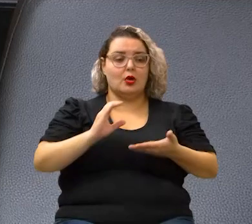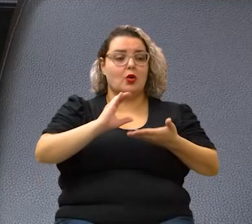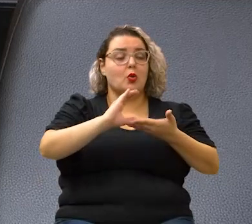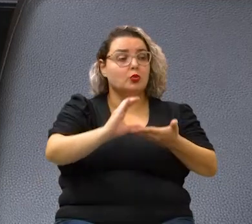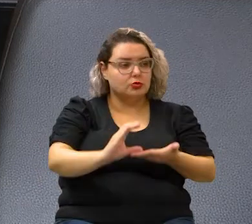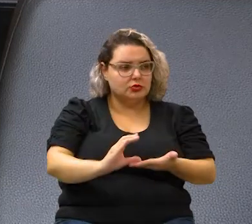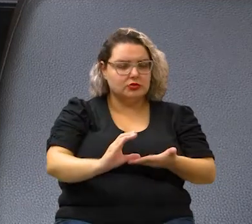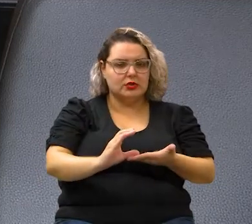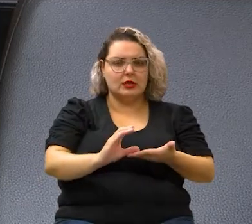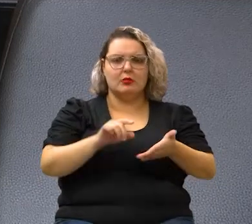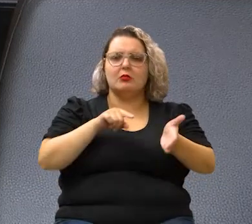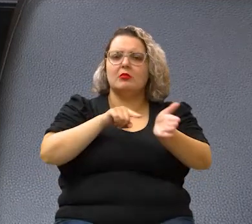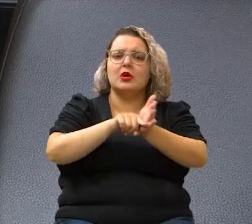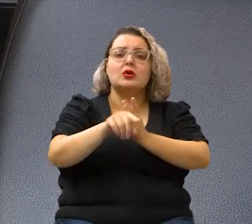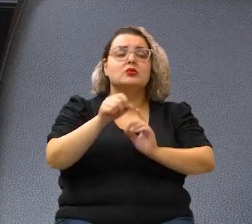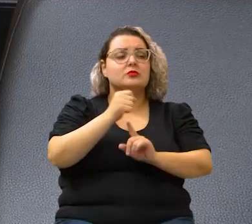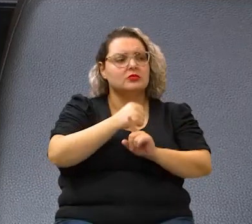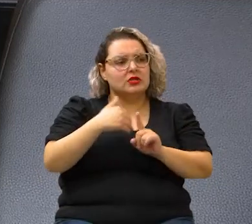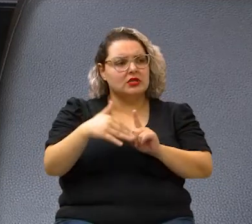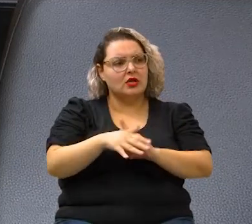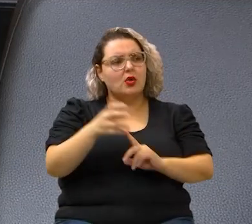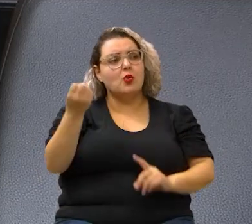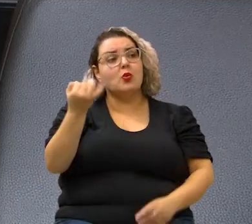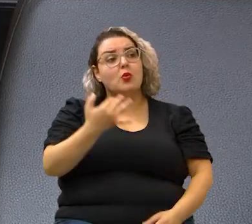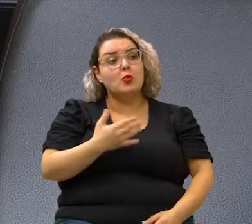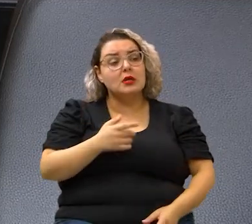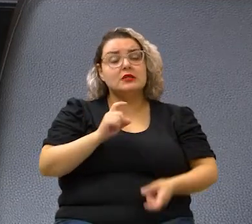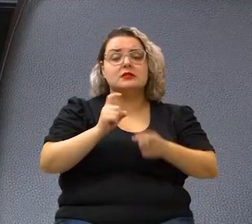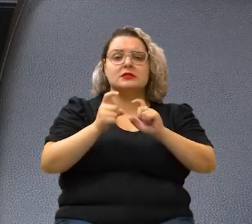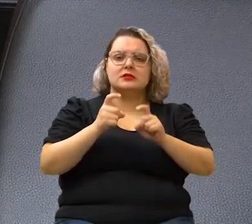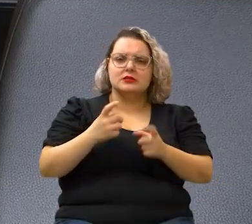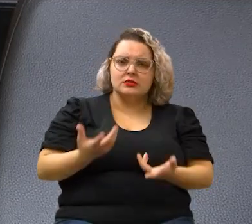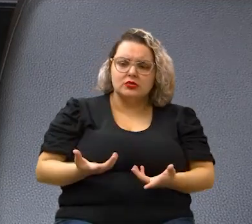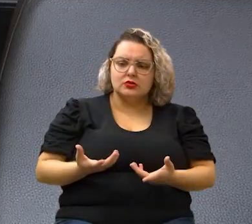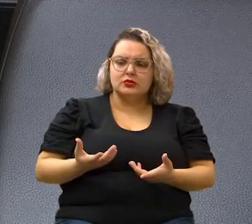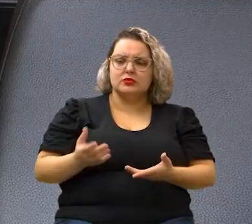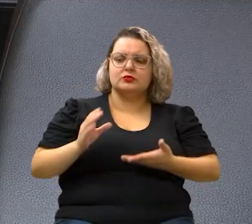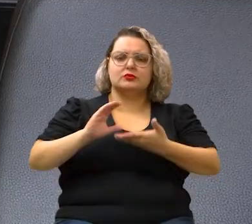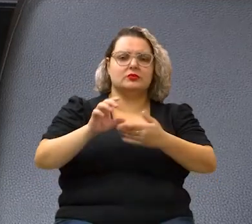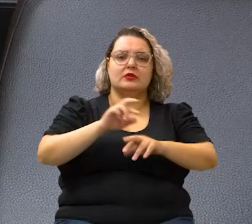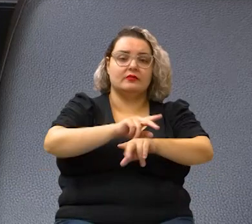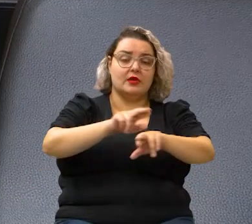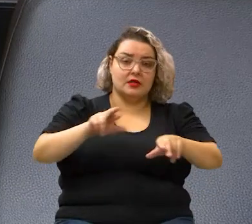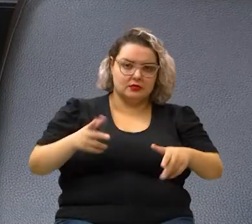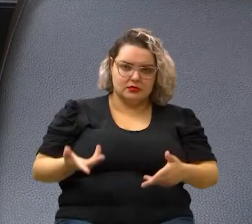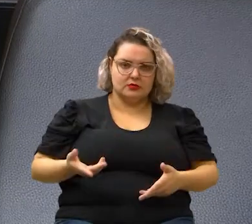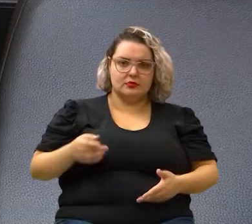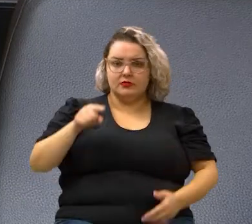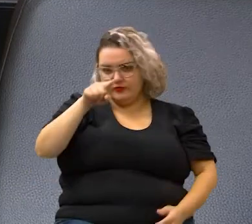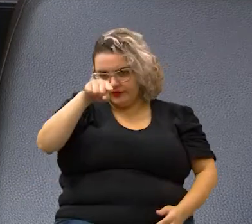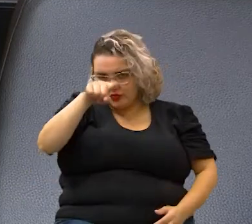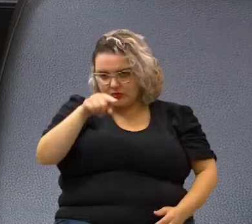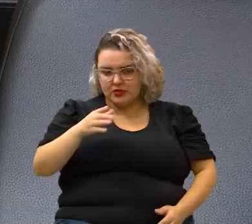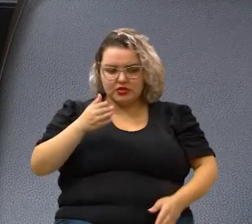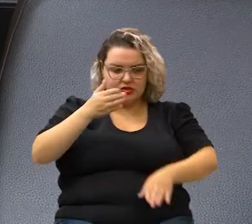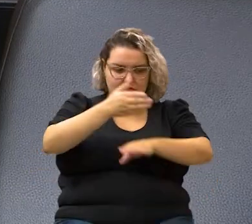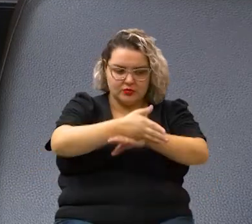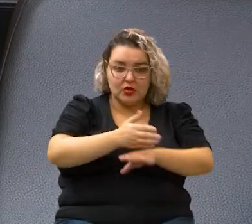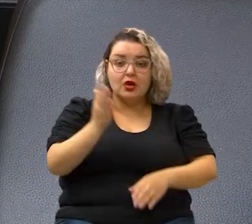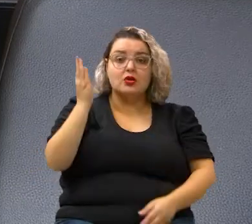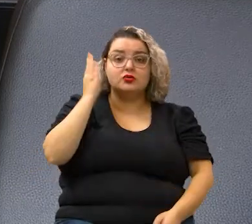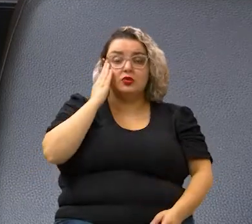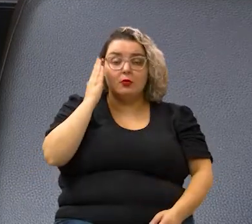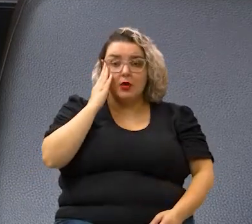tudo. Conselhos. Pergunta para a sociedade. Quantas reuniões de conselhos? Existem vários. Vocês